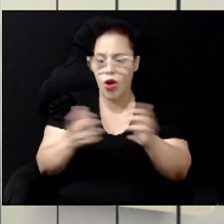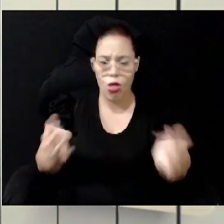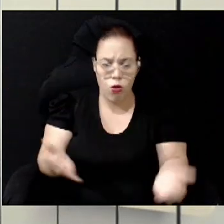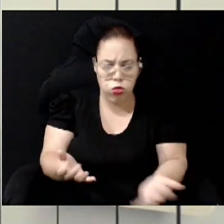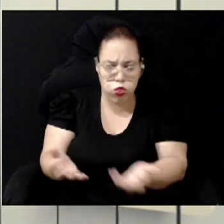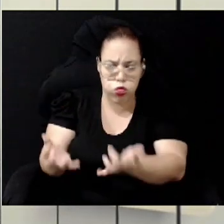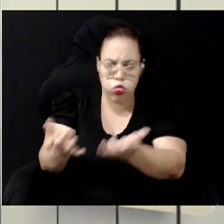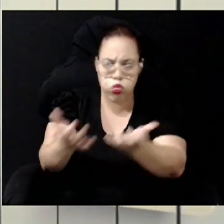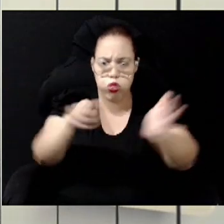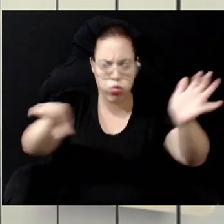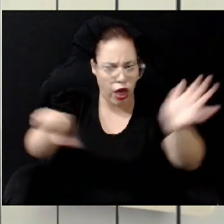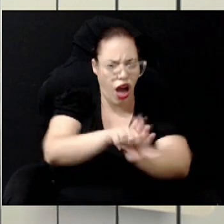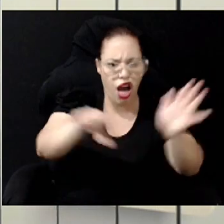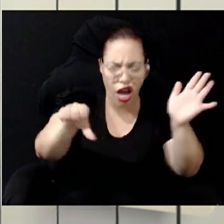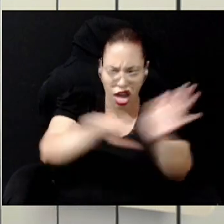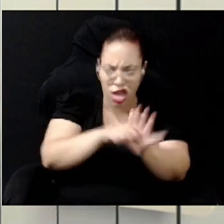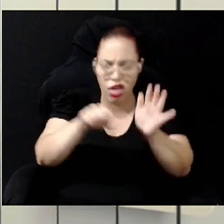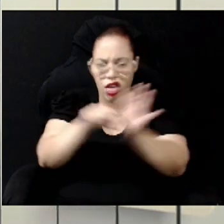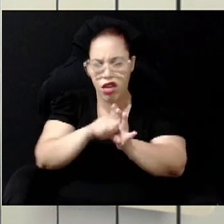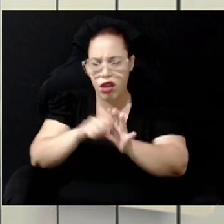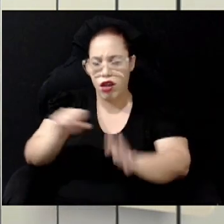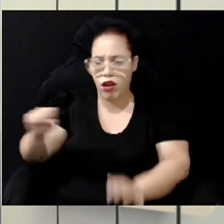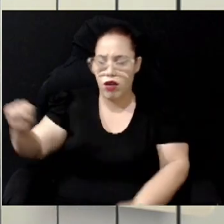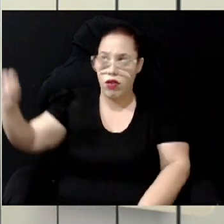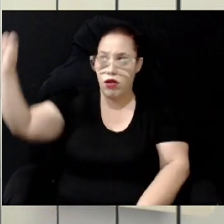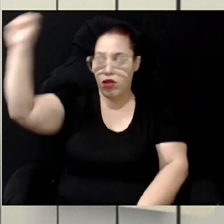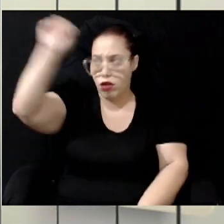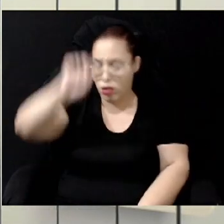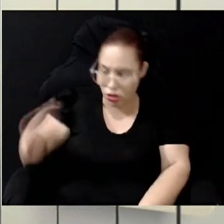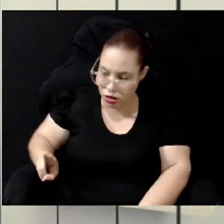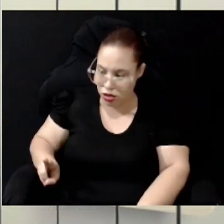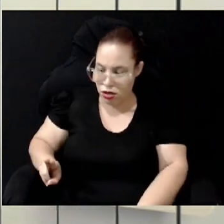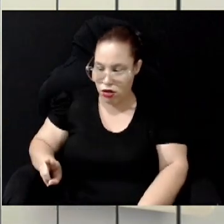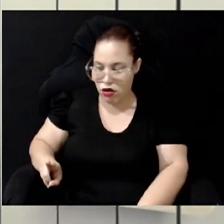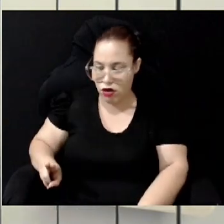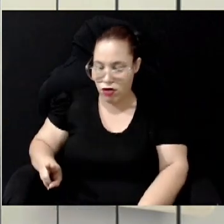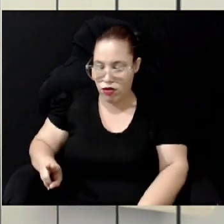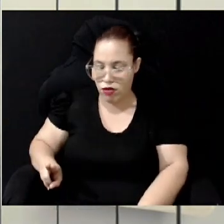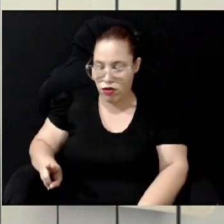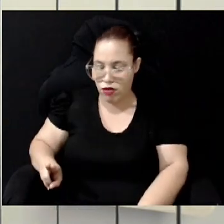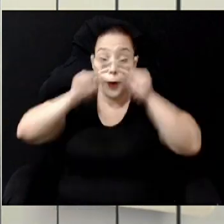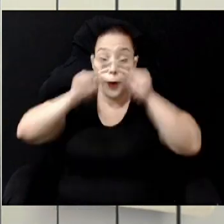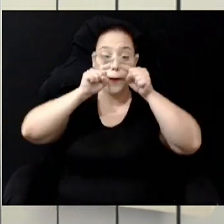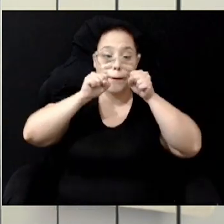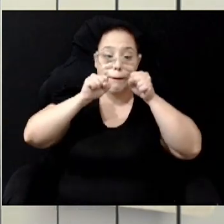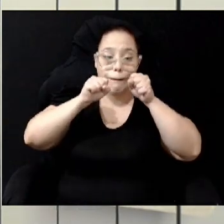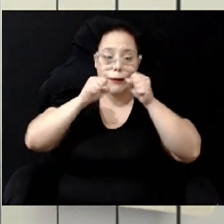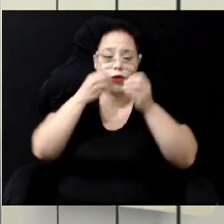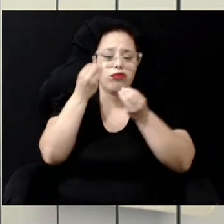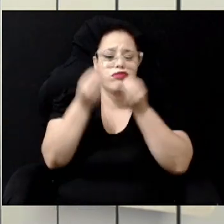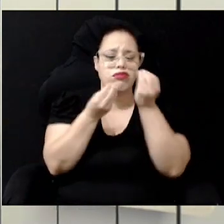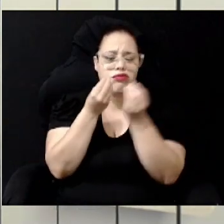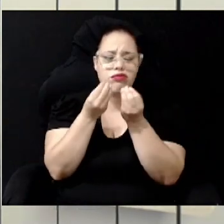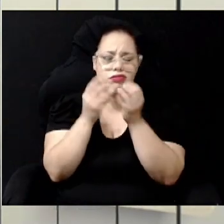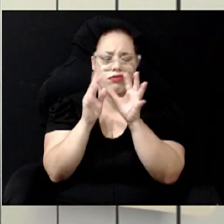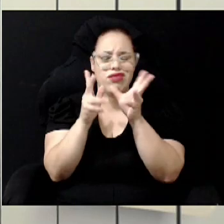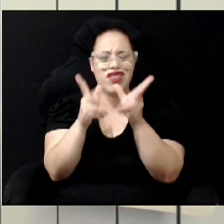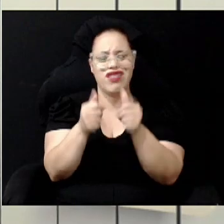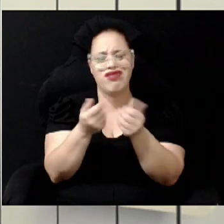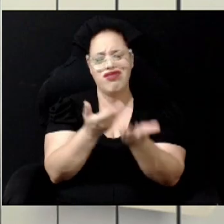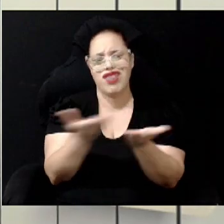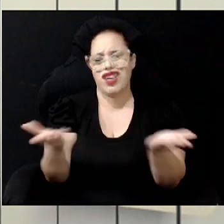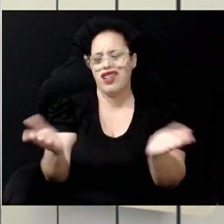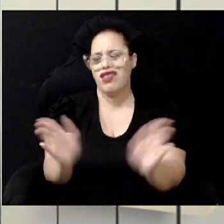criminosos de norte a sul do país em plena estiagem severa. Como lidar com todo este cenário que